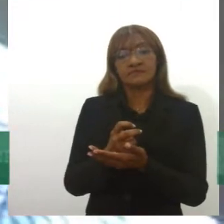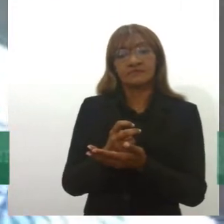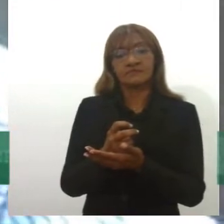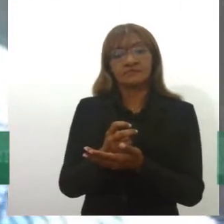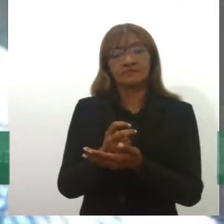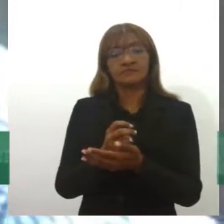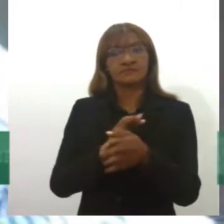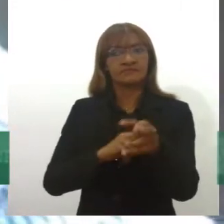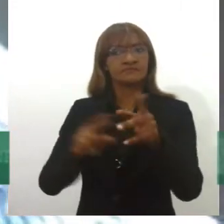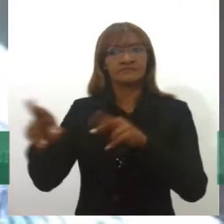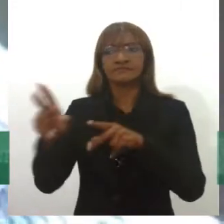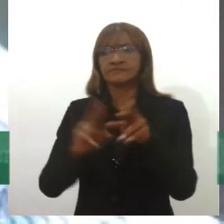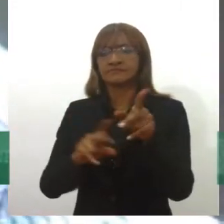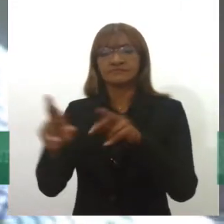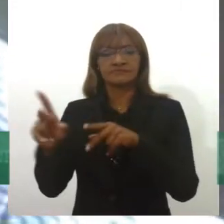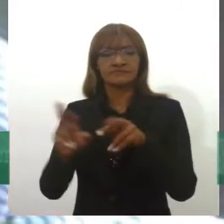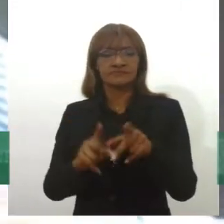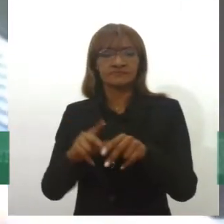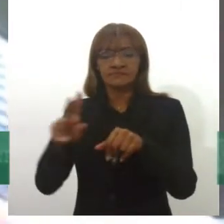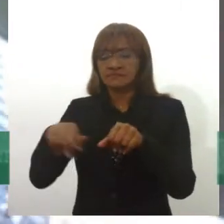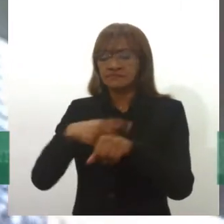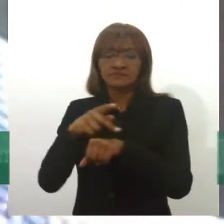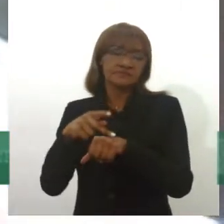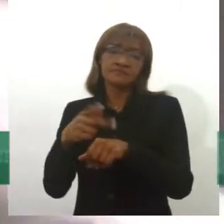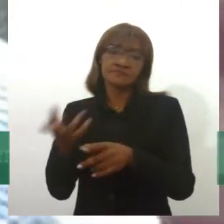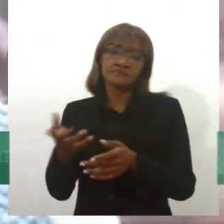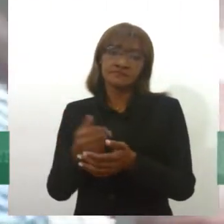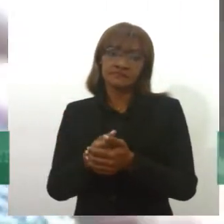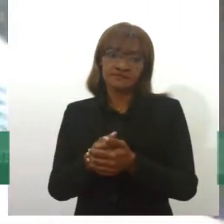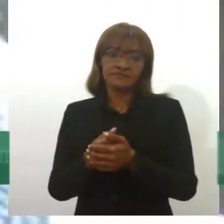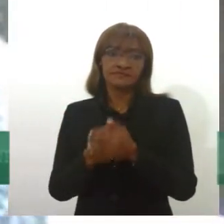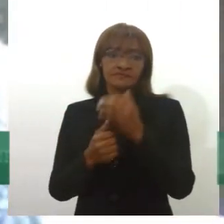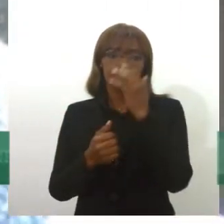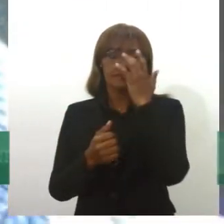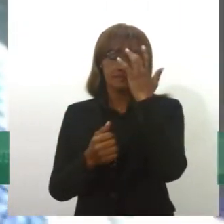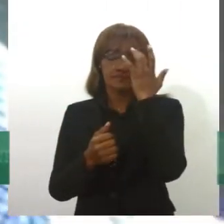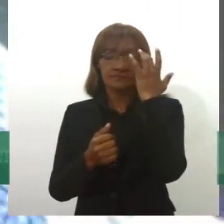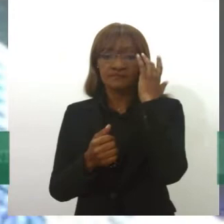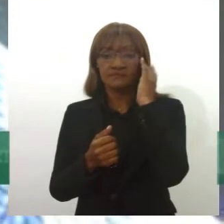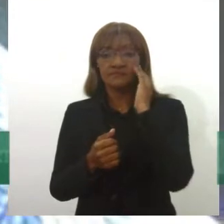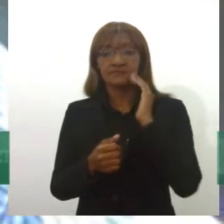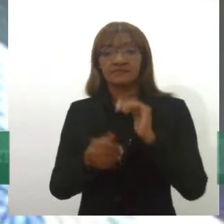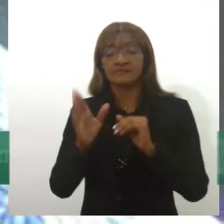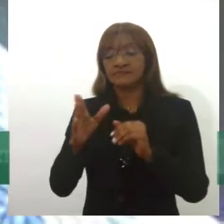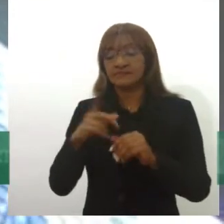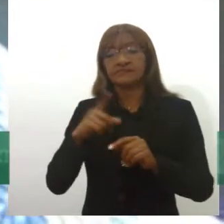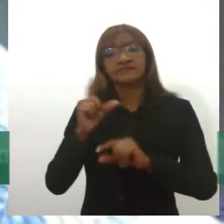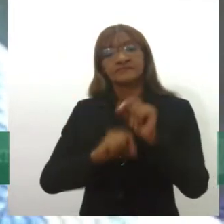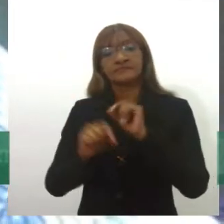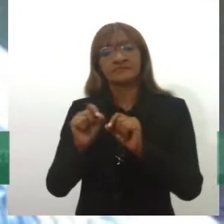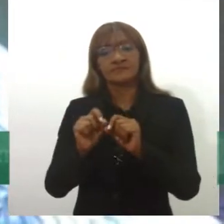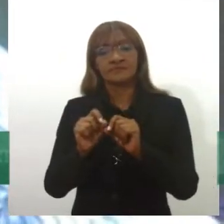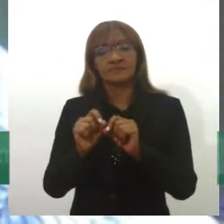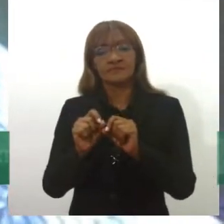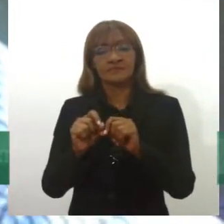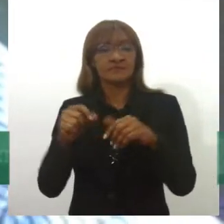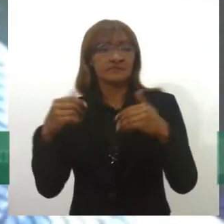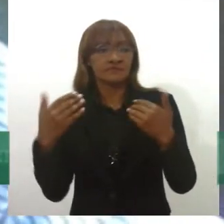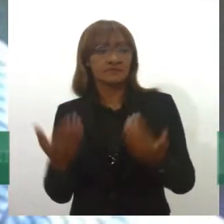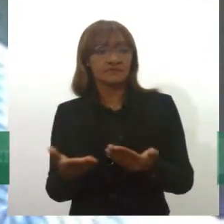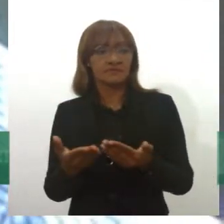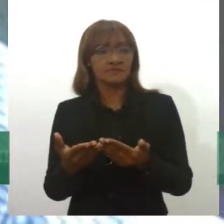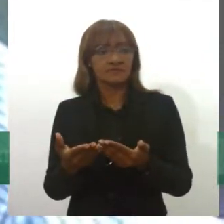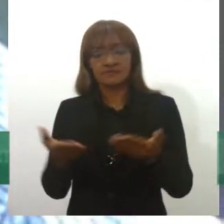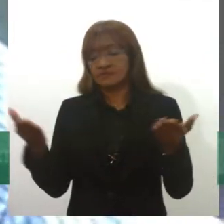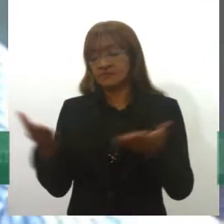muito diversos, somos um país de continental, né? Então, definir